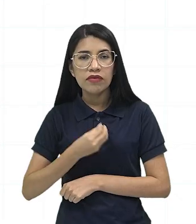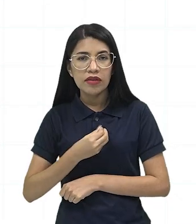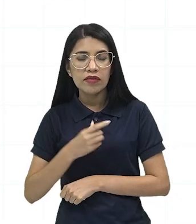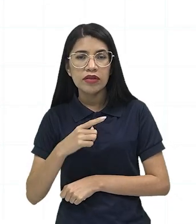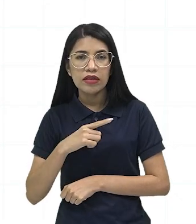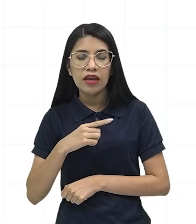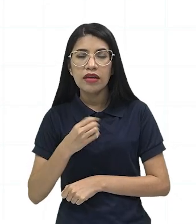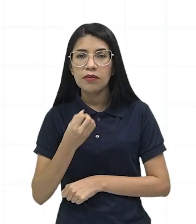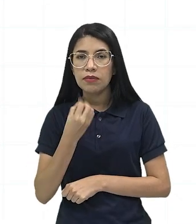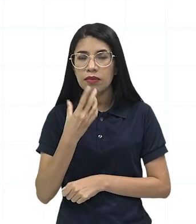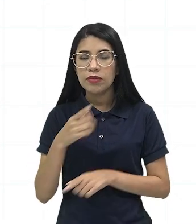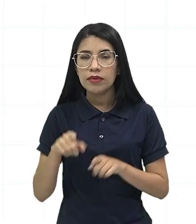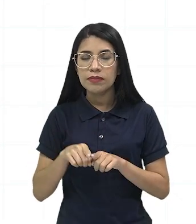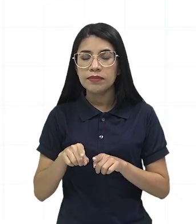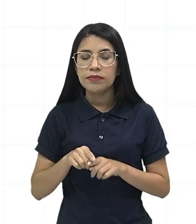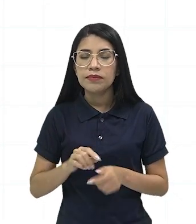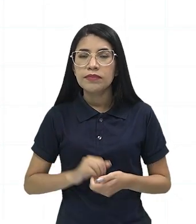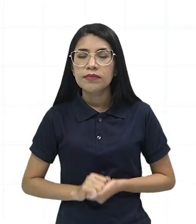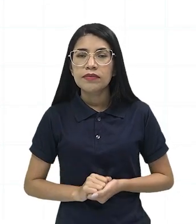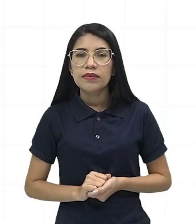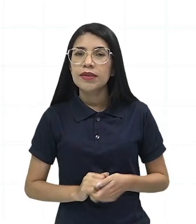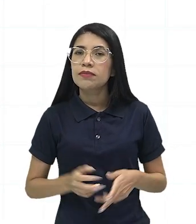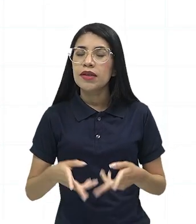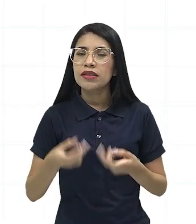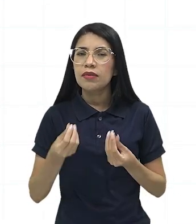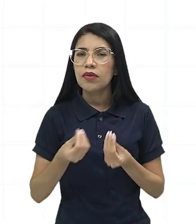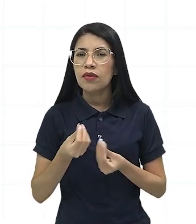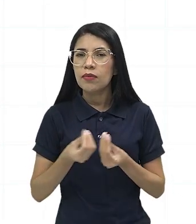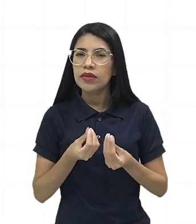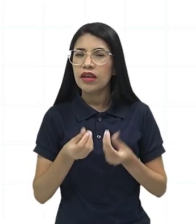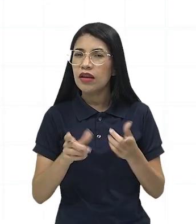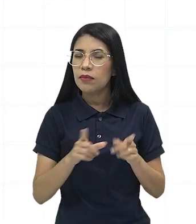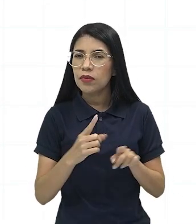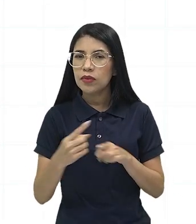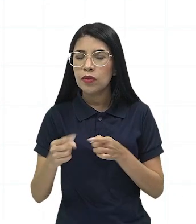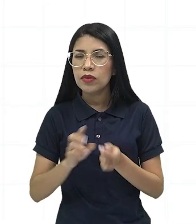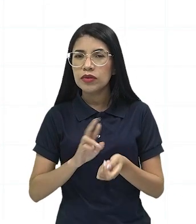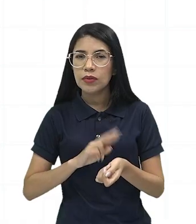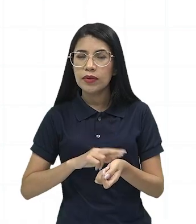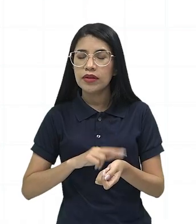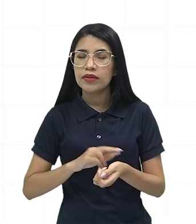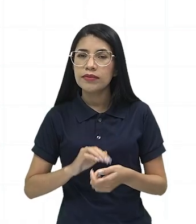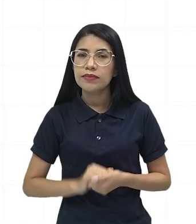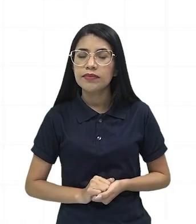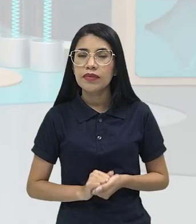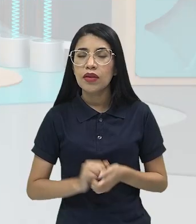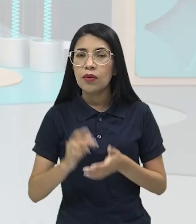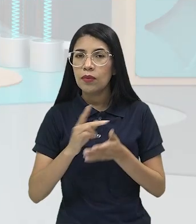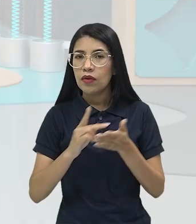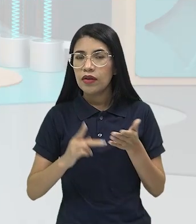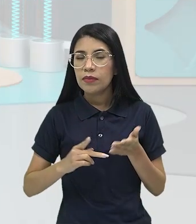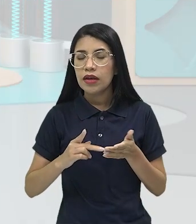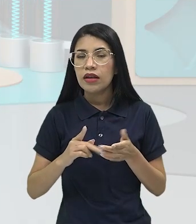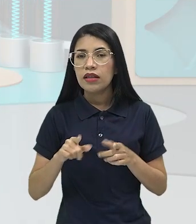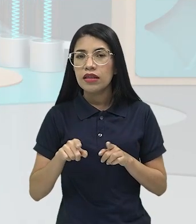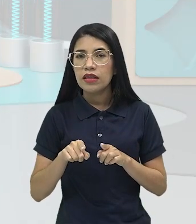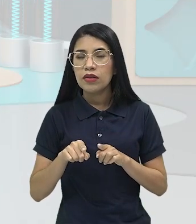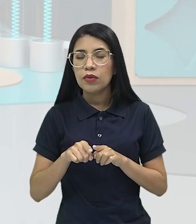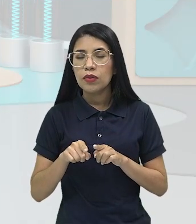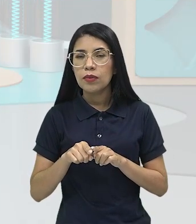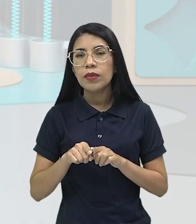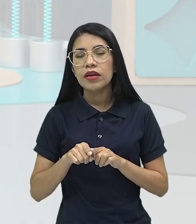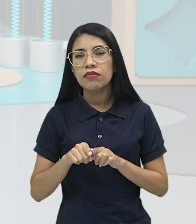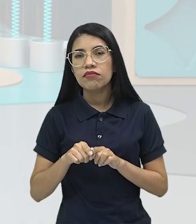e são. E você vê o quanto é musical, né? Muitas vezes esses poemas, o lirismo vem justamente da